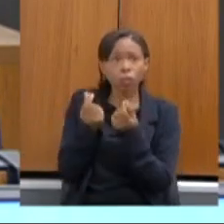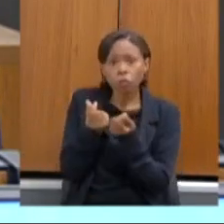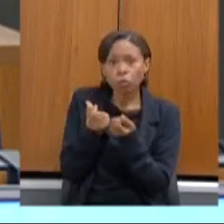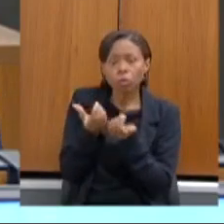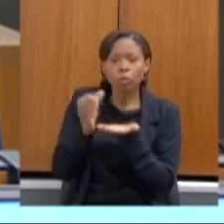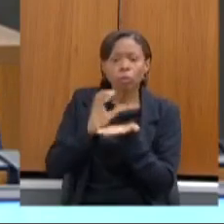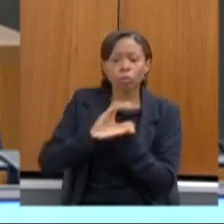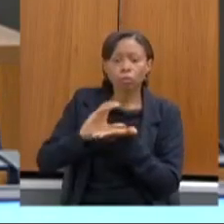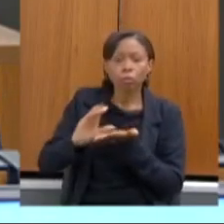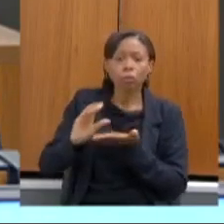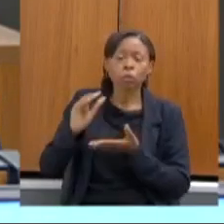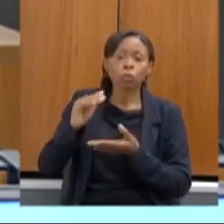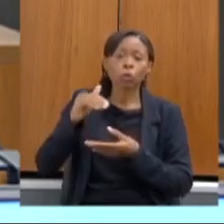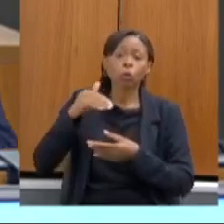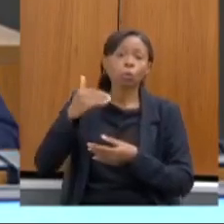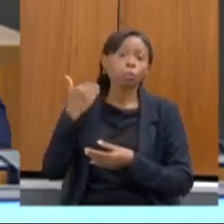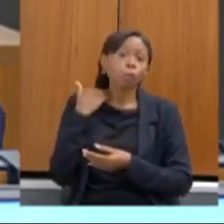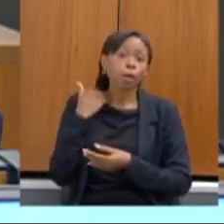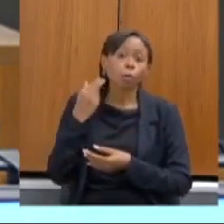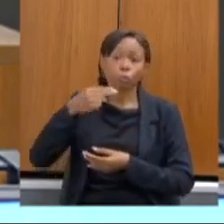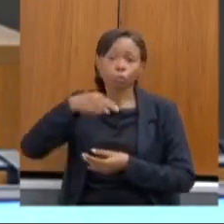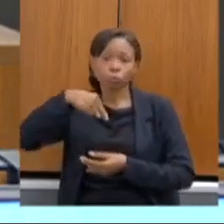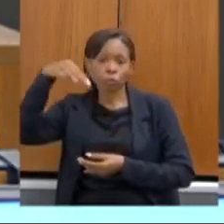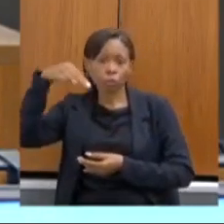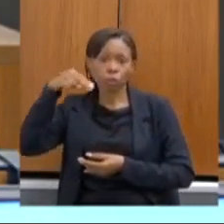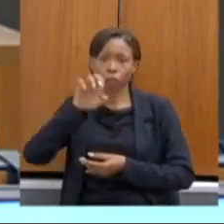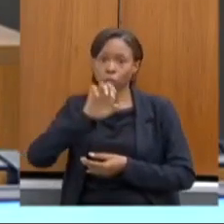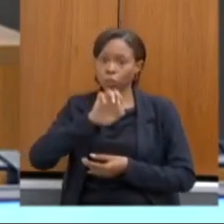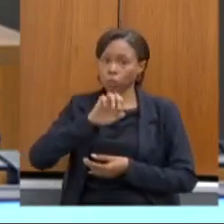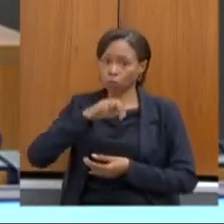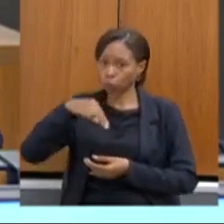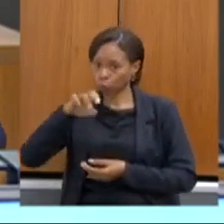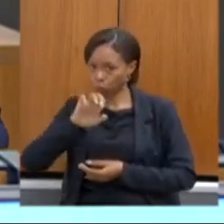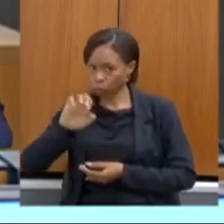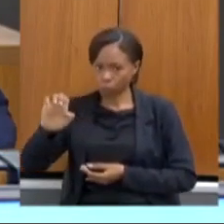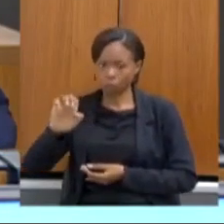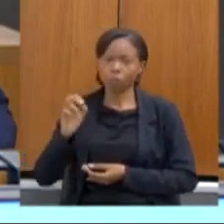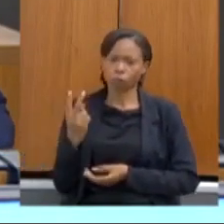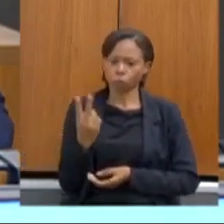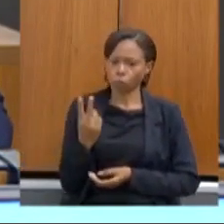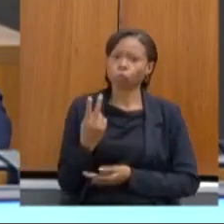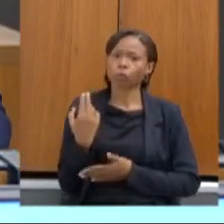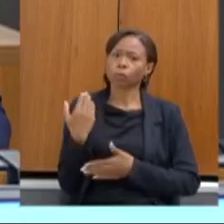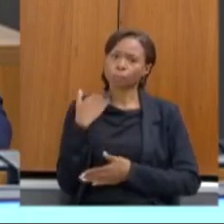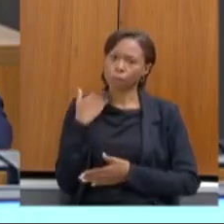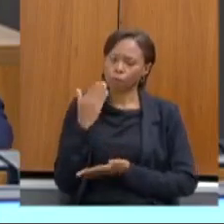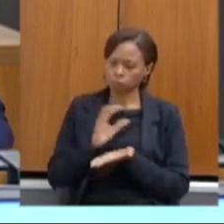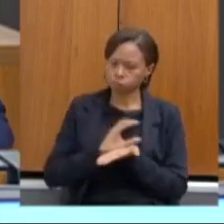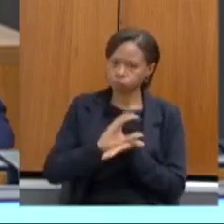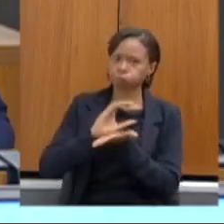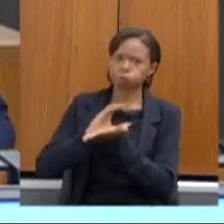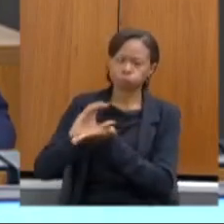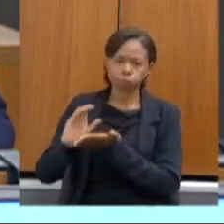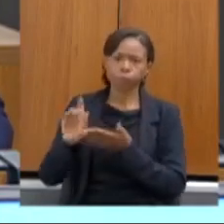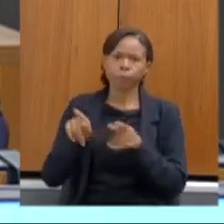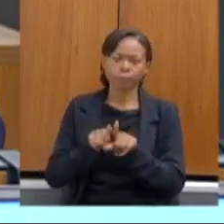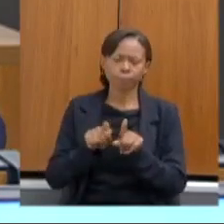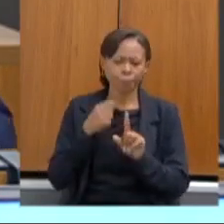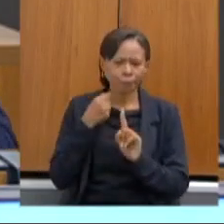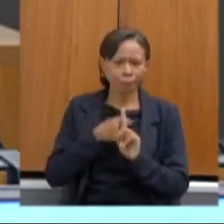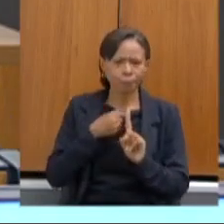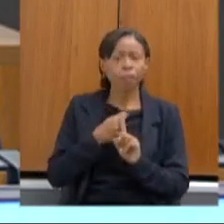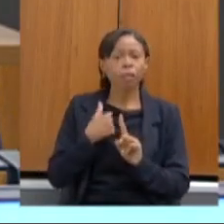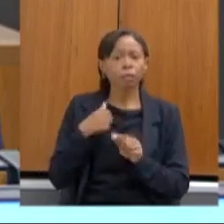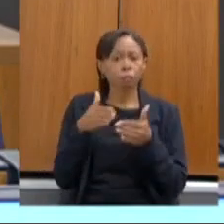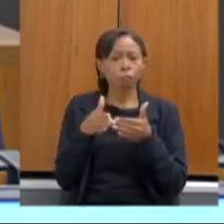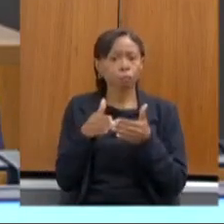de desenvolvimento do Norte e Nordeste é Vou perguntar vou pedir inclusive o bdmg para